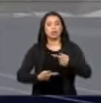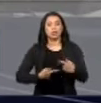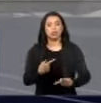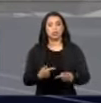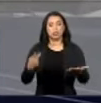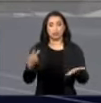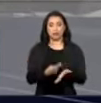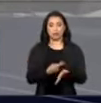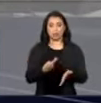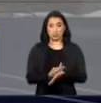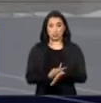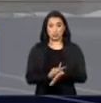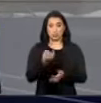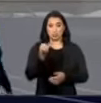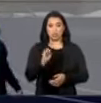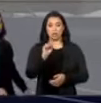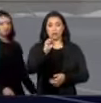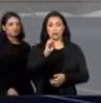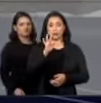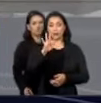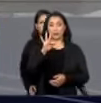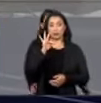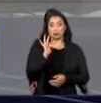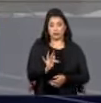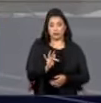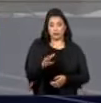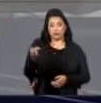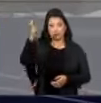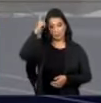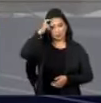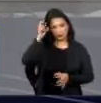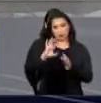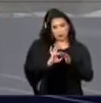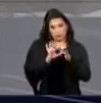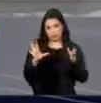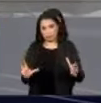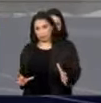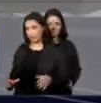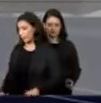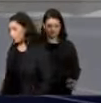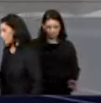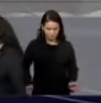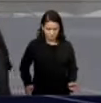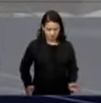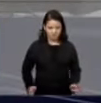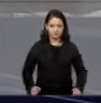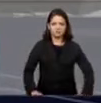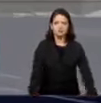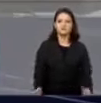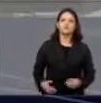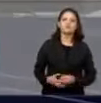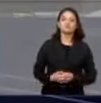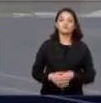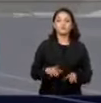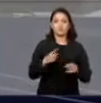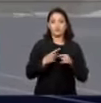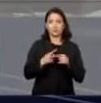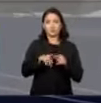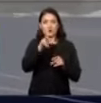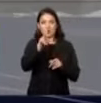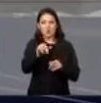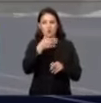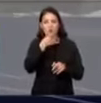no espaço garantidor da criação cultural livre? Porque, como no dito do meu queridíssimo Guimarães